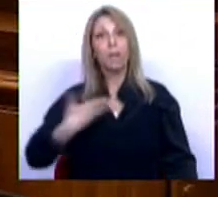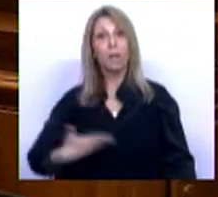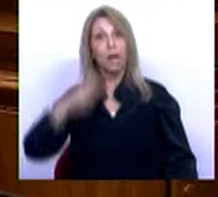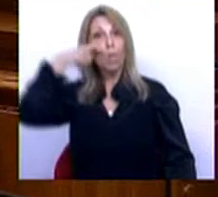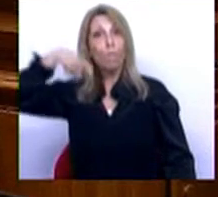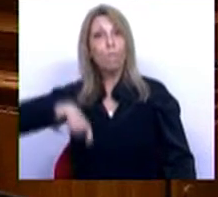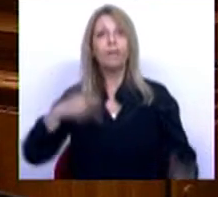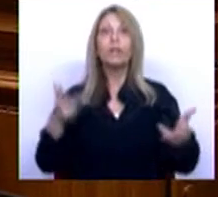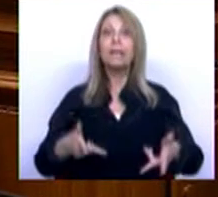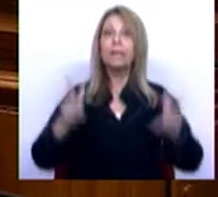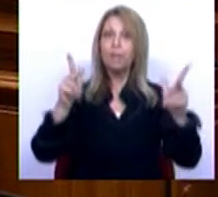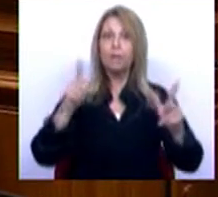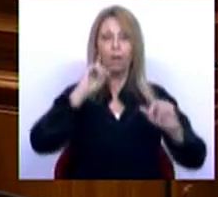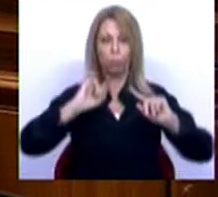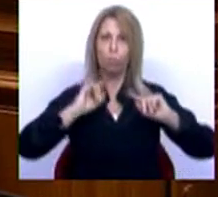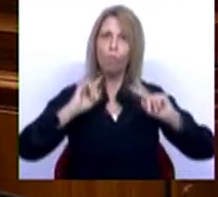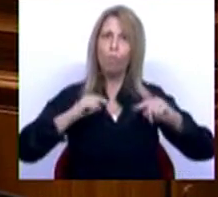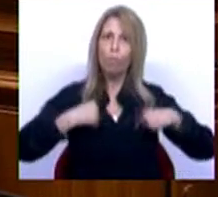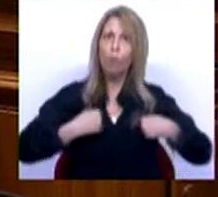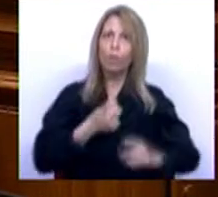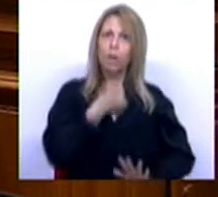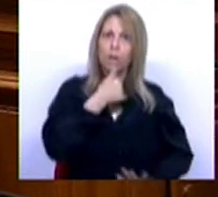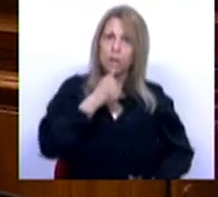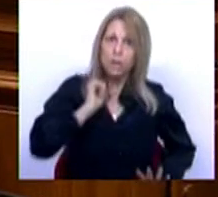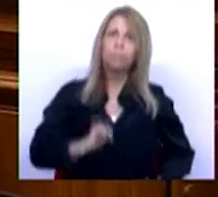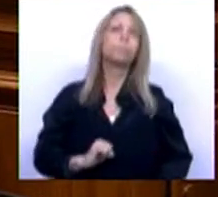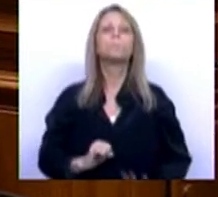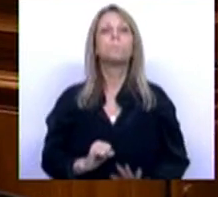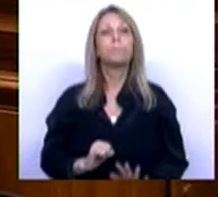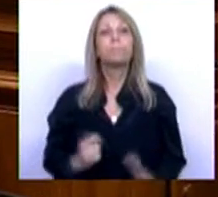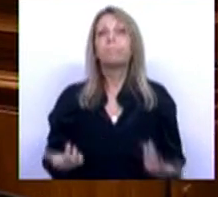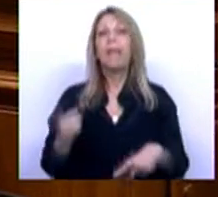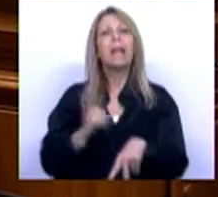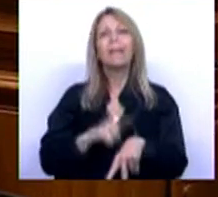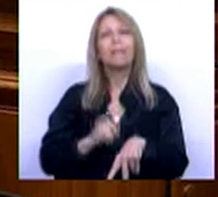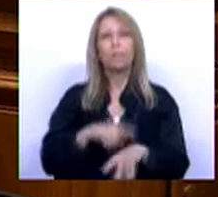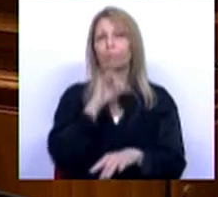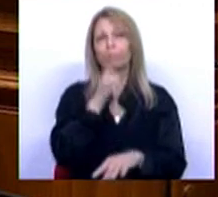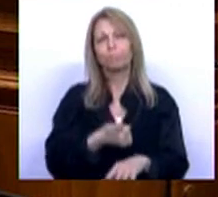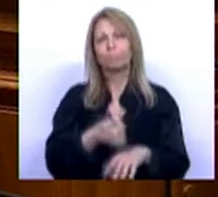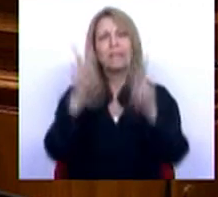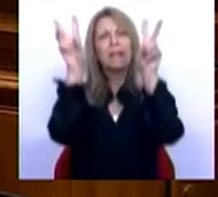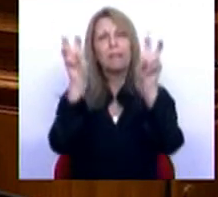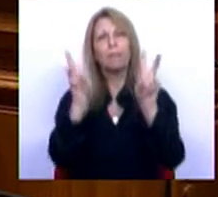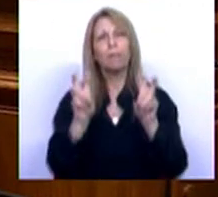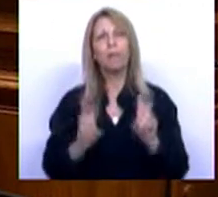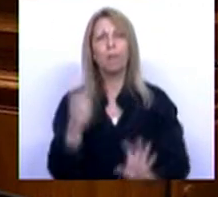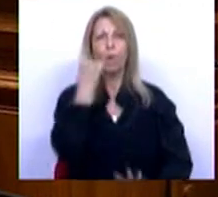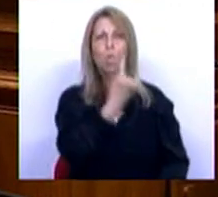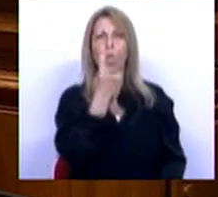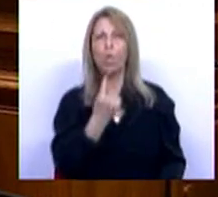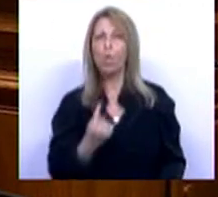liberdade, a autodeterminação. Não tendo tempo para abordar cada tema da agenda, apenas coloco ao